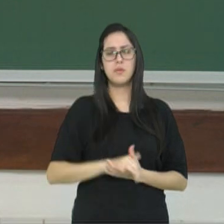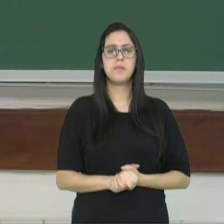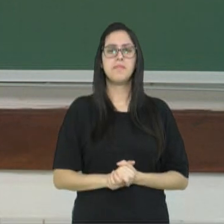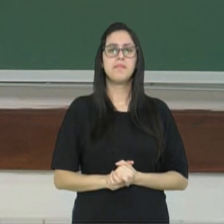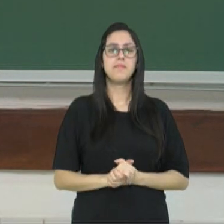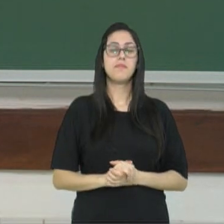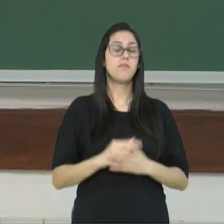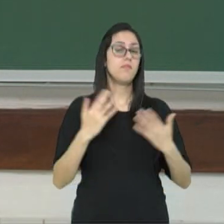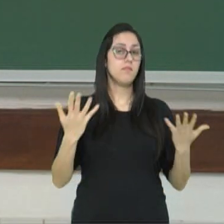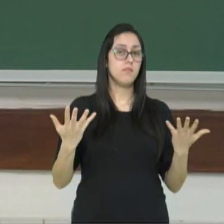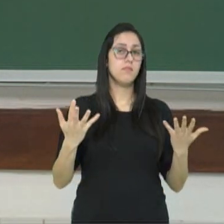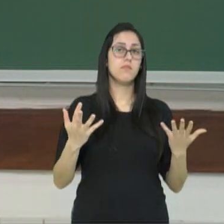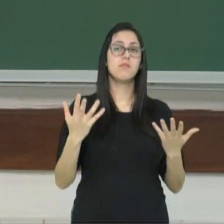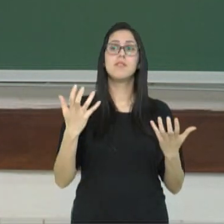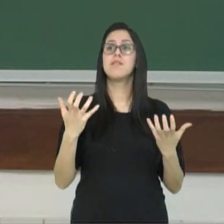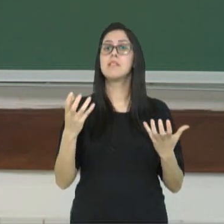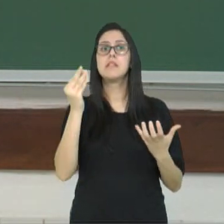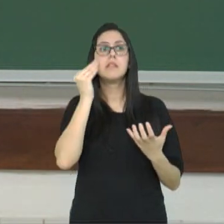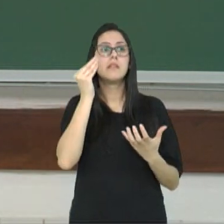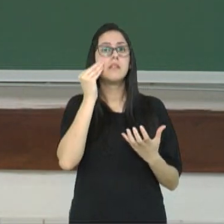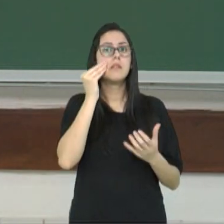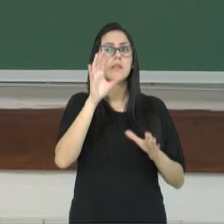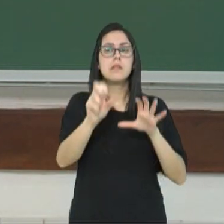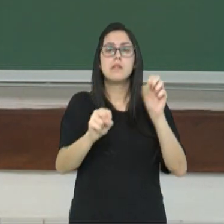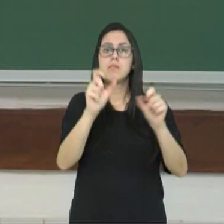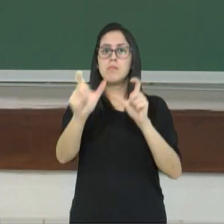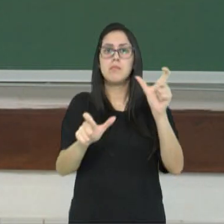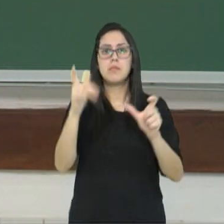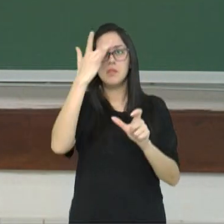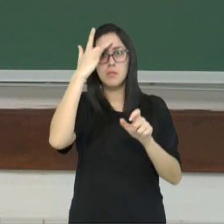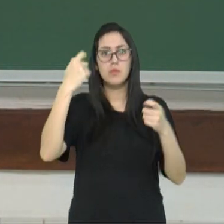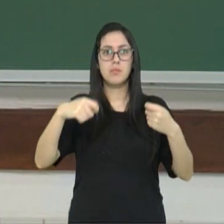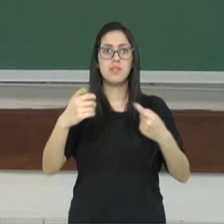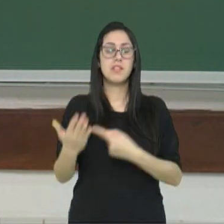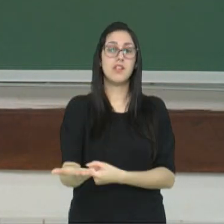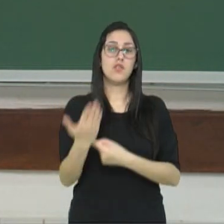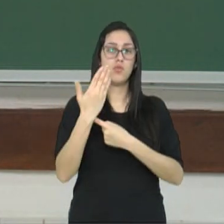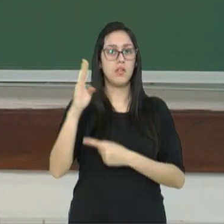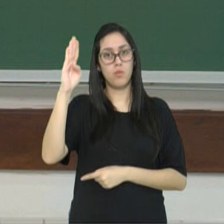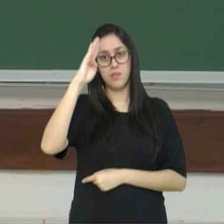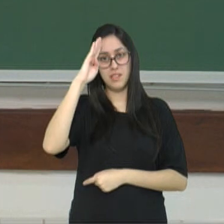Então, assim procurava-se aumentar o efetivo do Exército brasileiro. O próprio